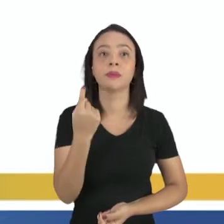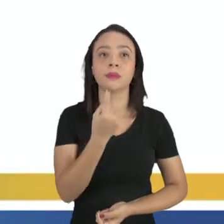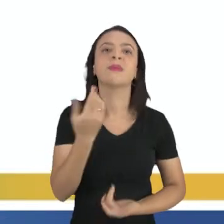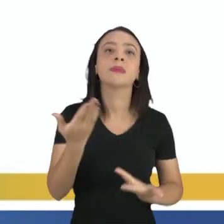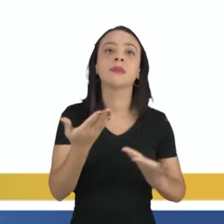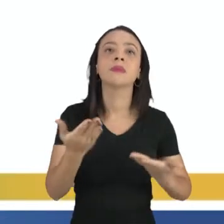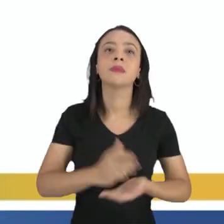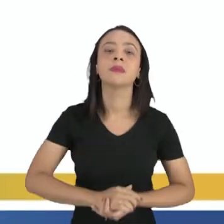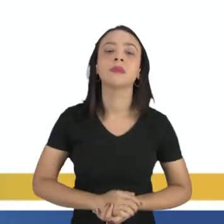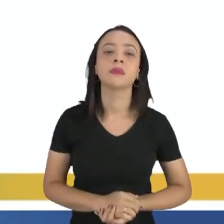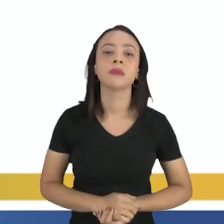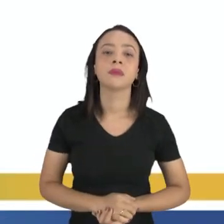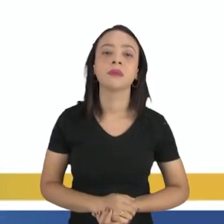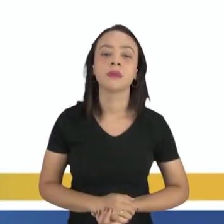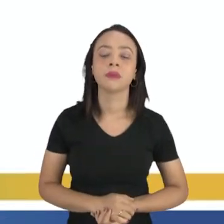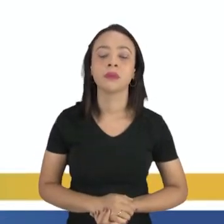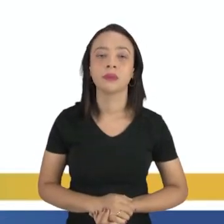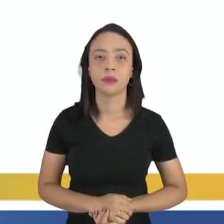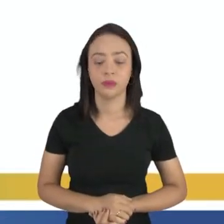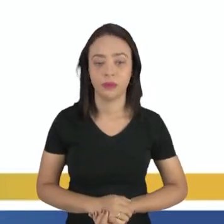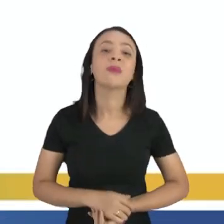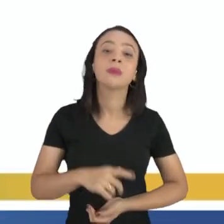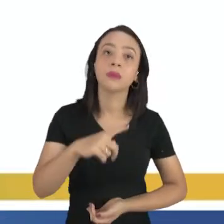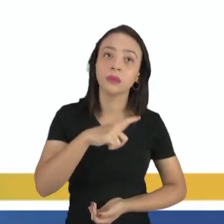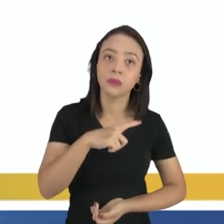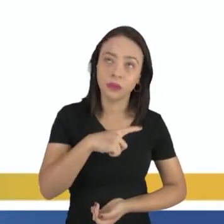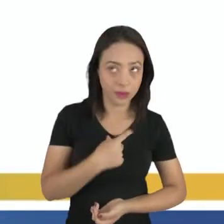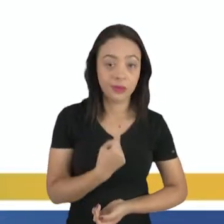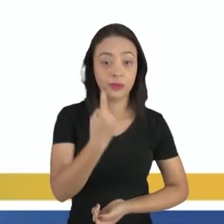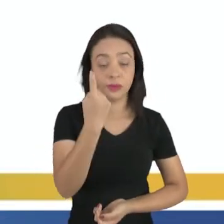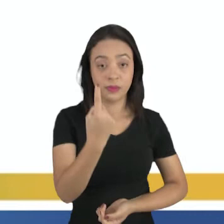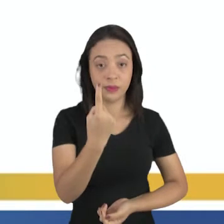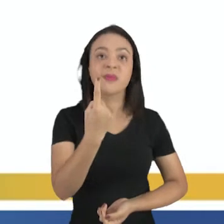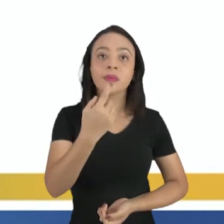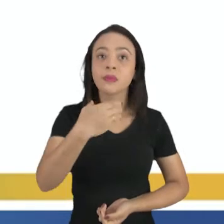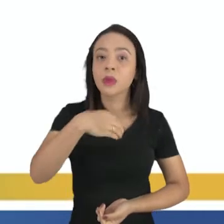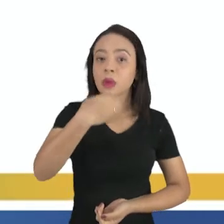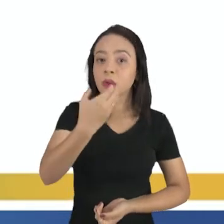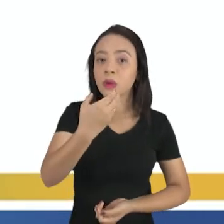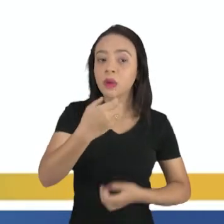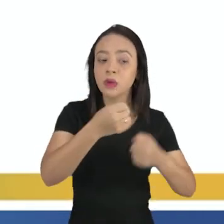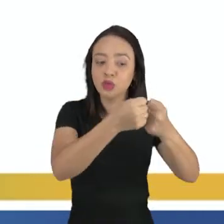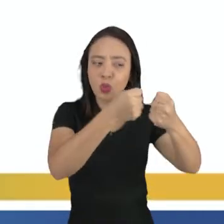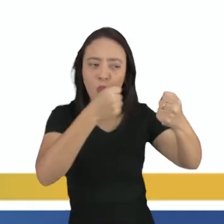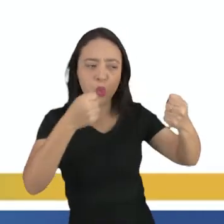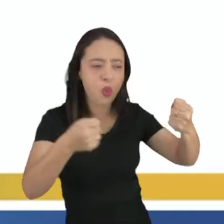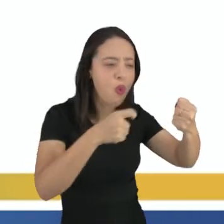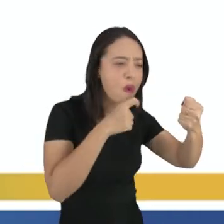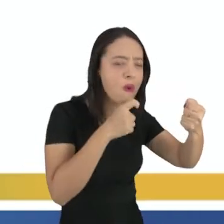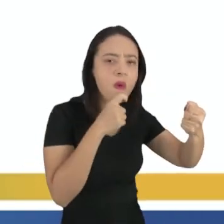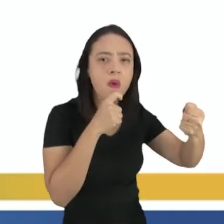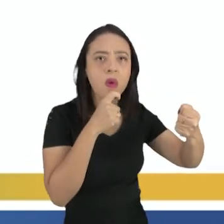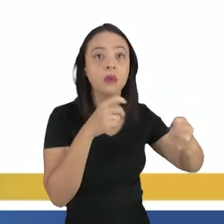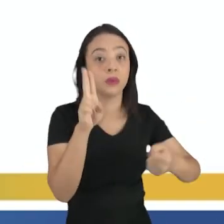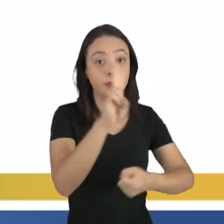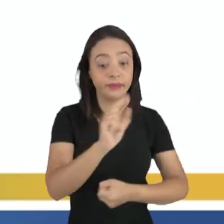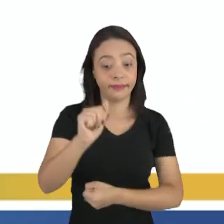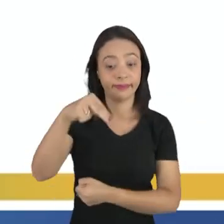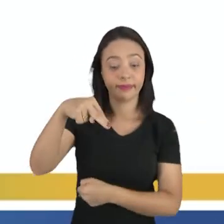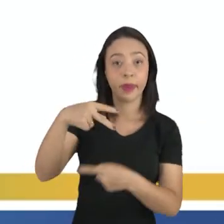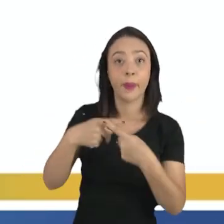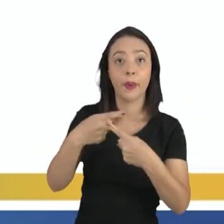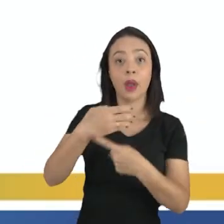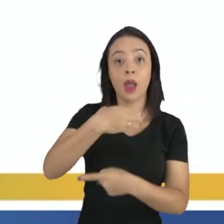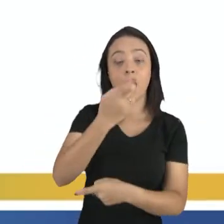an apple on the fridge. Há uma maçã na geladeira. Eu usei o an porque apple